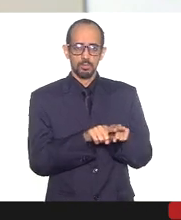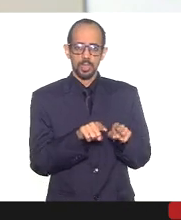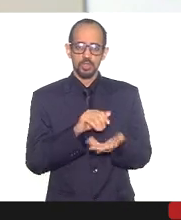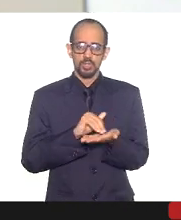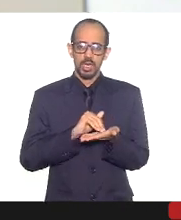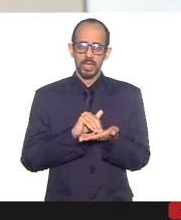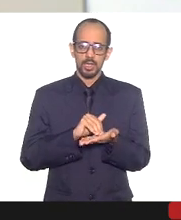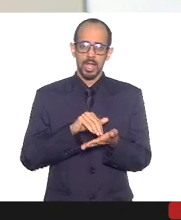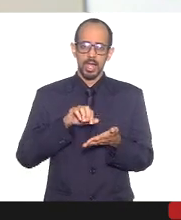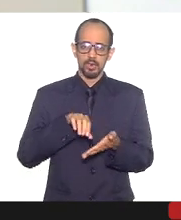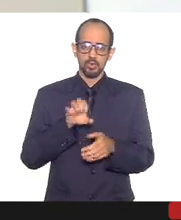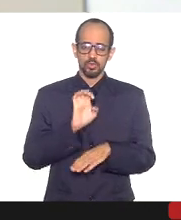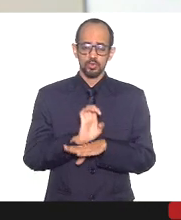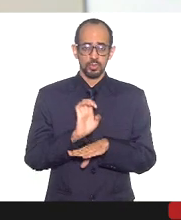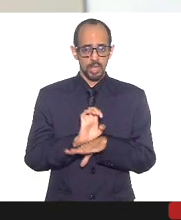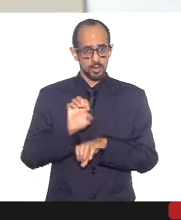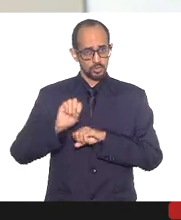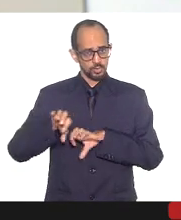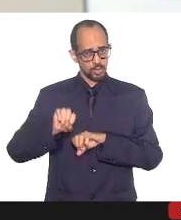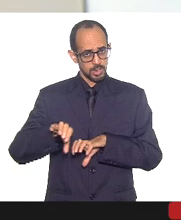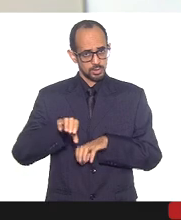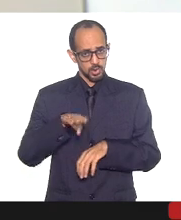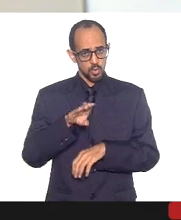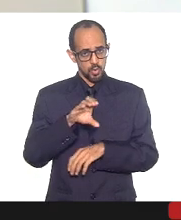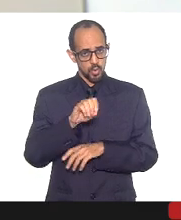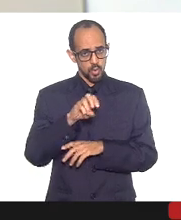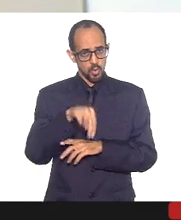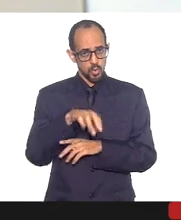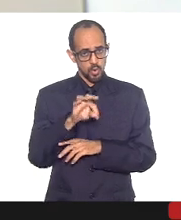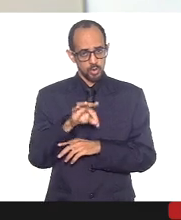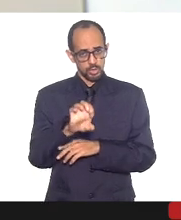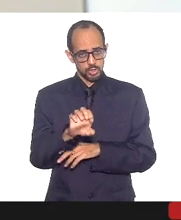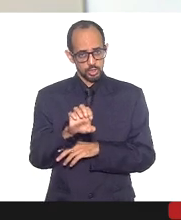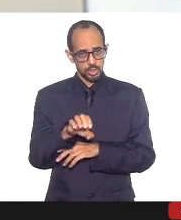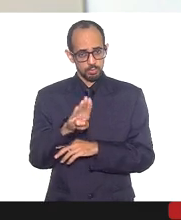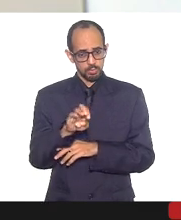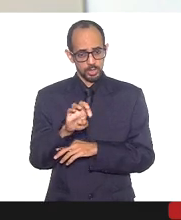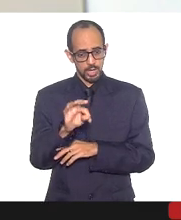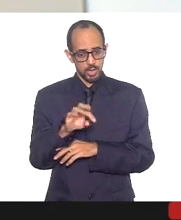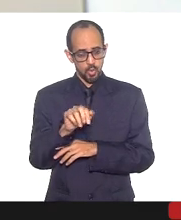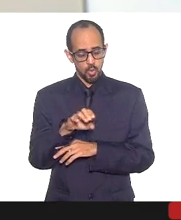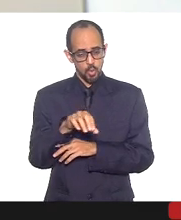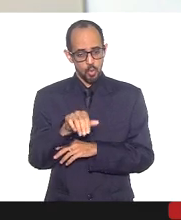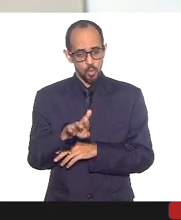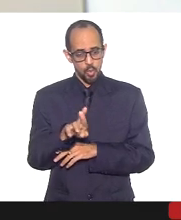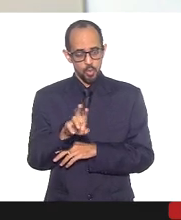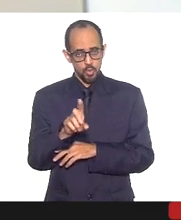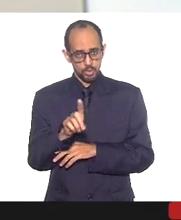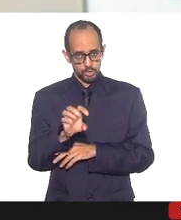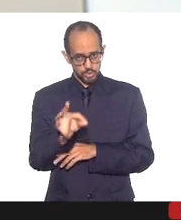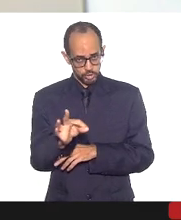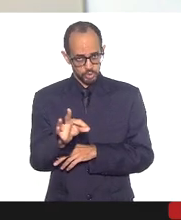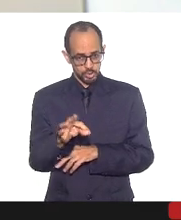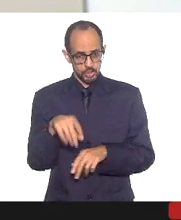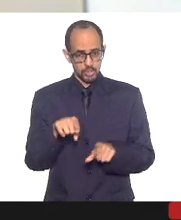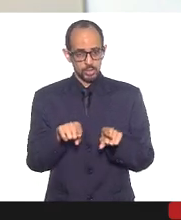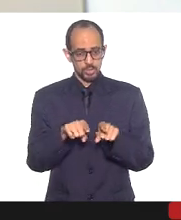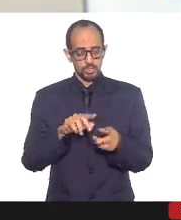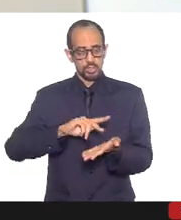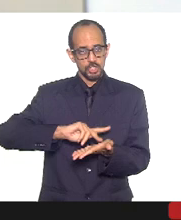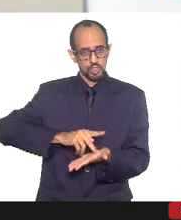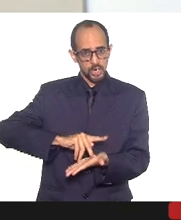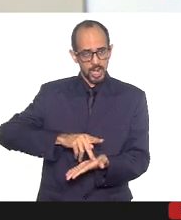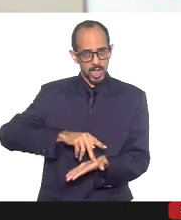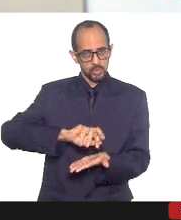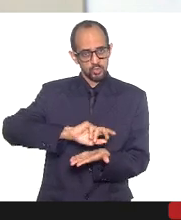de Educação, Conte Bittencourt, com representantes da secretaria, representantes do Sindicato Estadual de Profissionais de